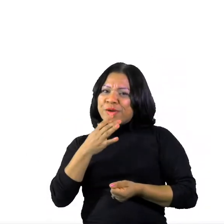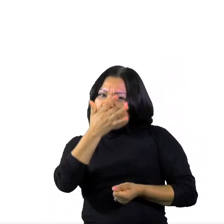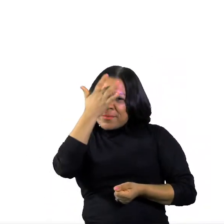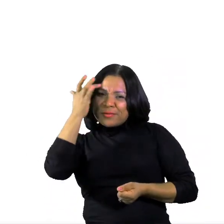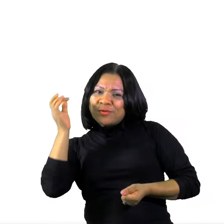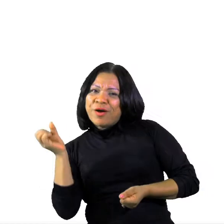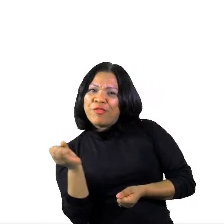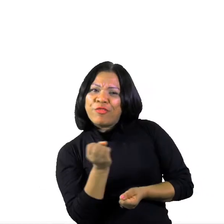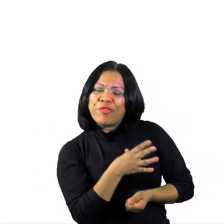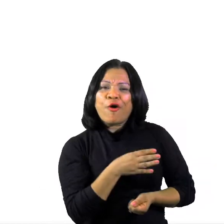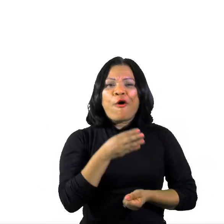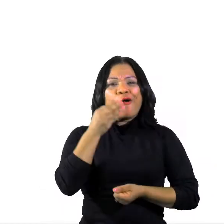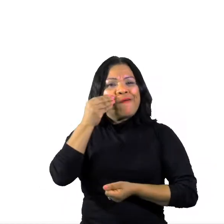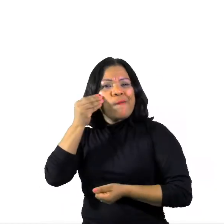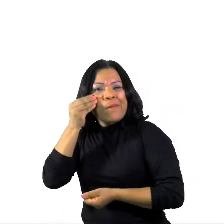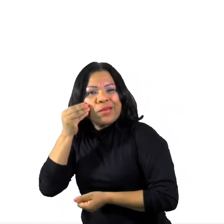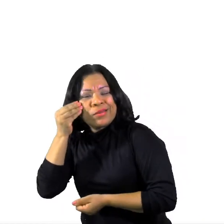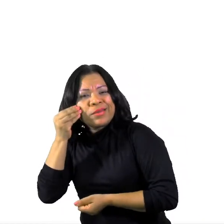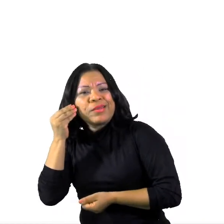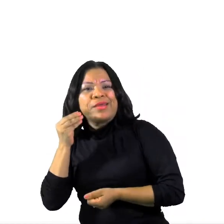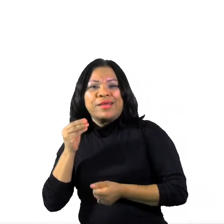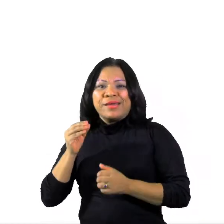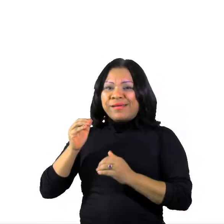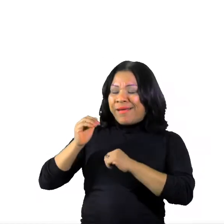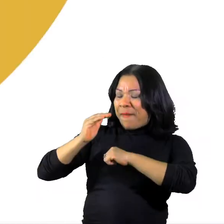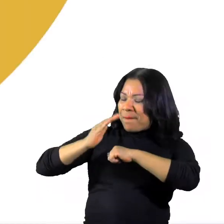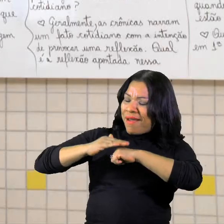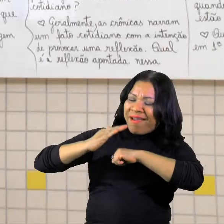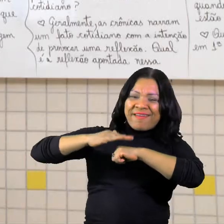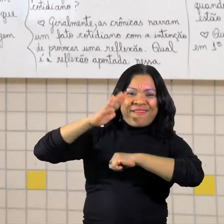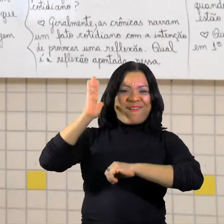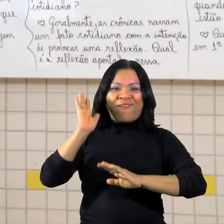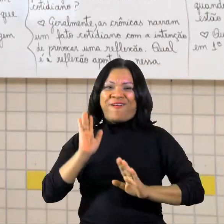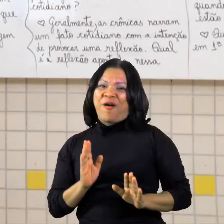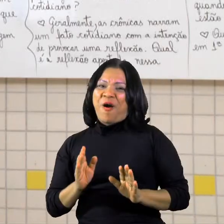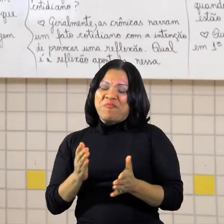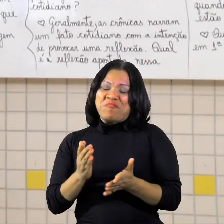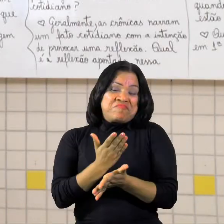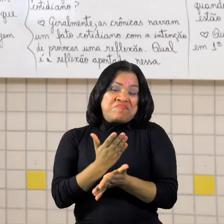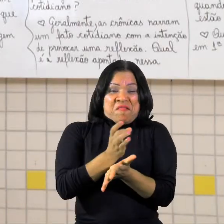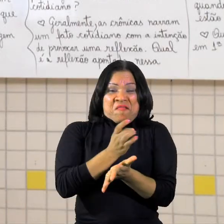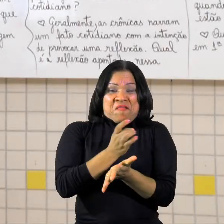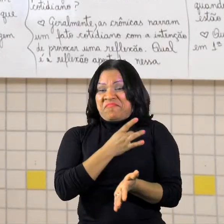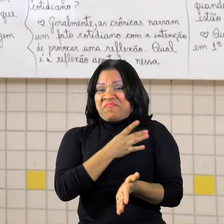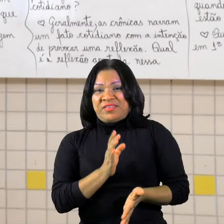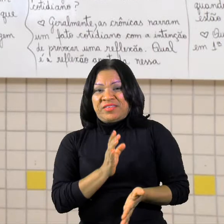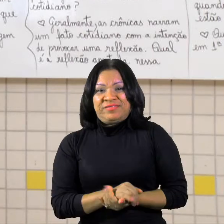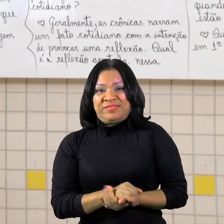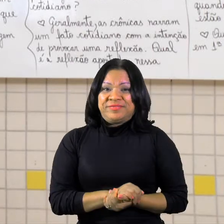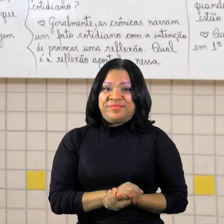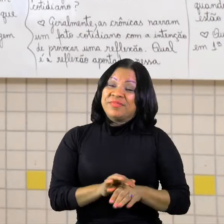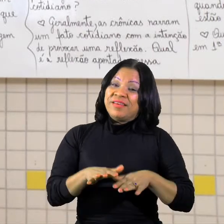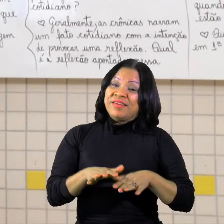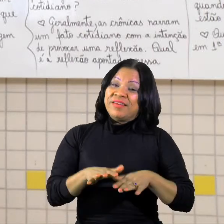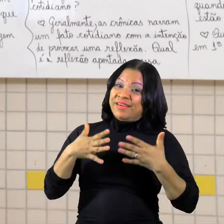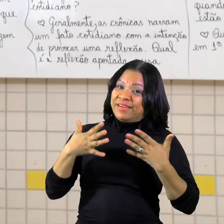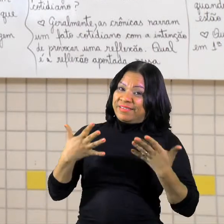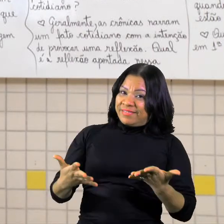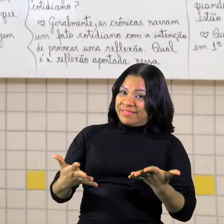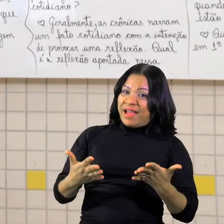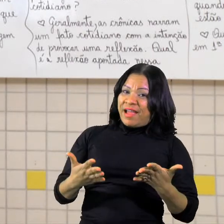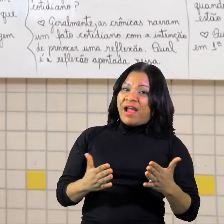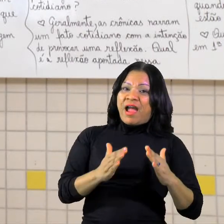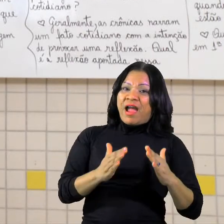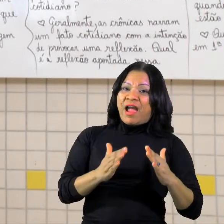era maior do que qualquer medo que podíamos ter. E assim, a chácara onde morávamos,